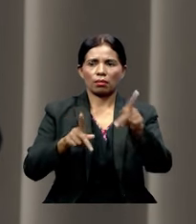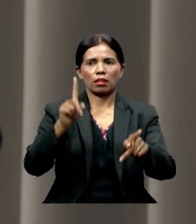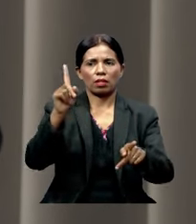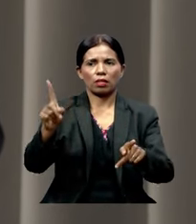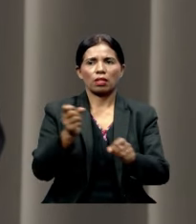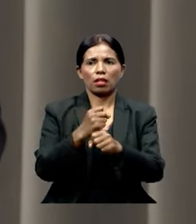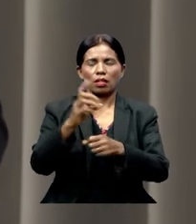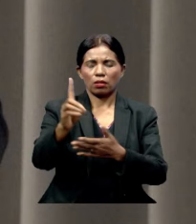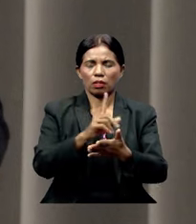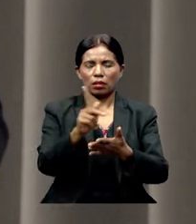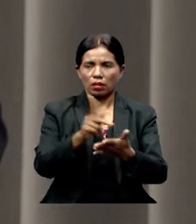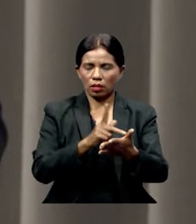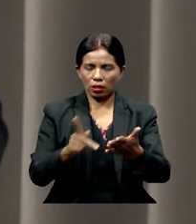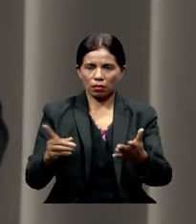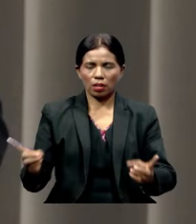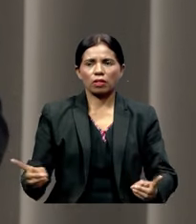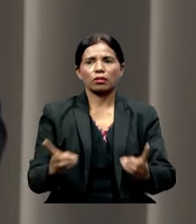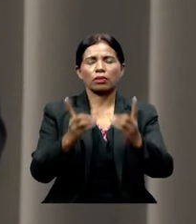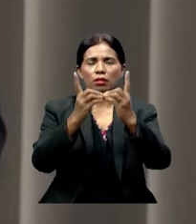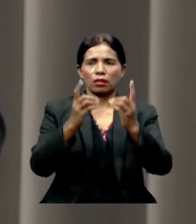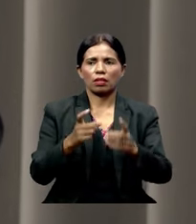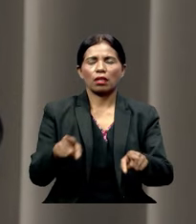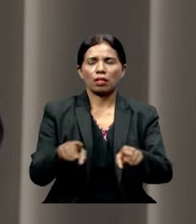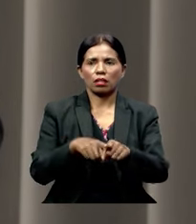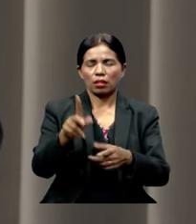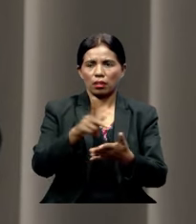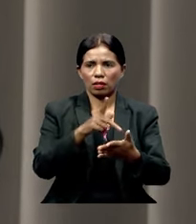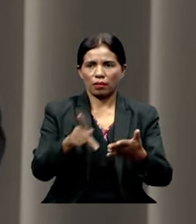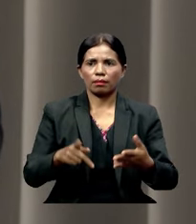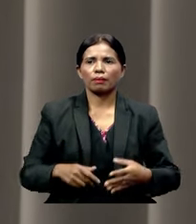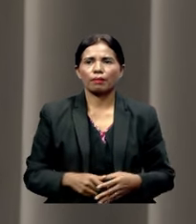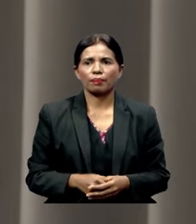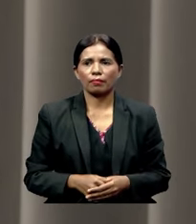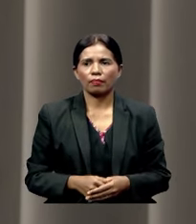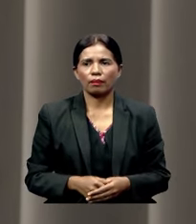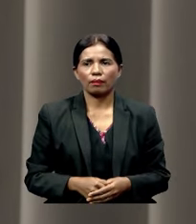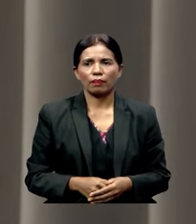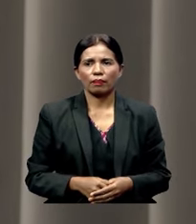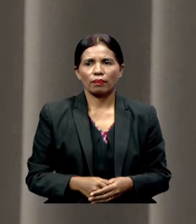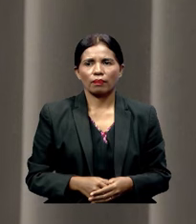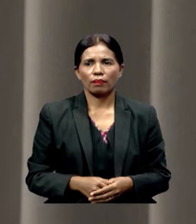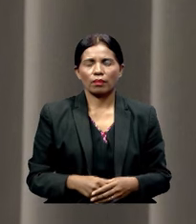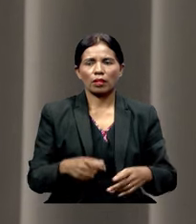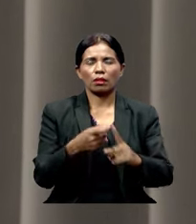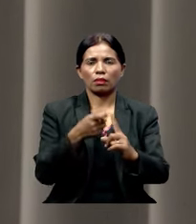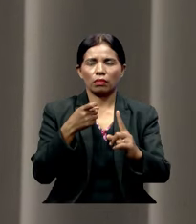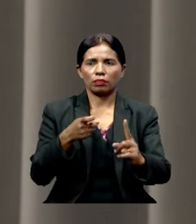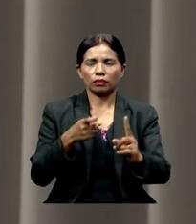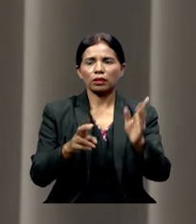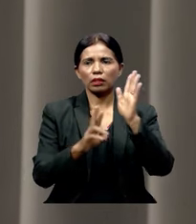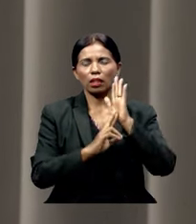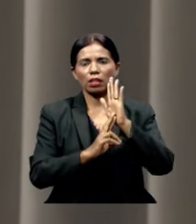halo crime a sorunia né que o acto ida neve mas considera esse crime a sorunia neve de você relator